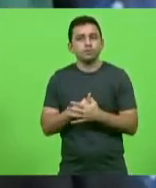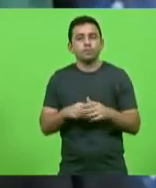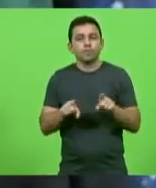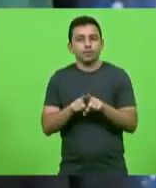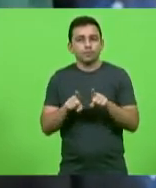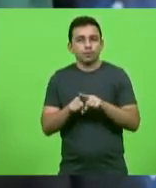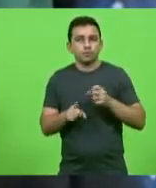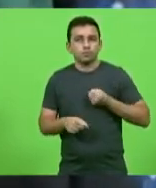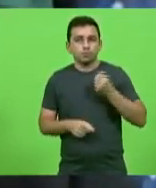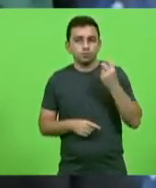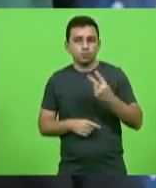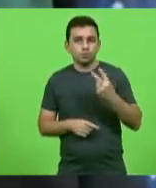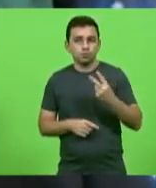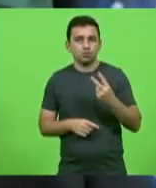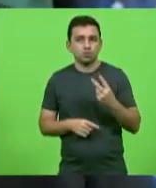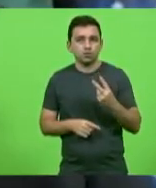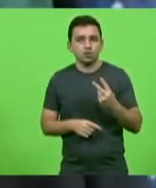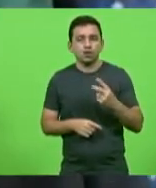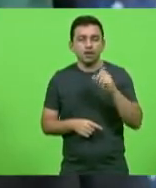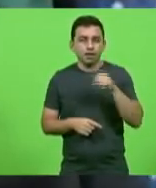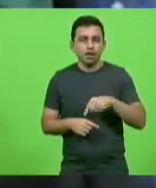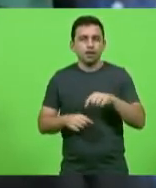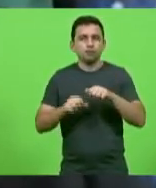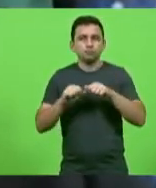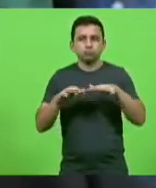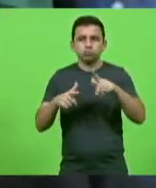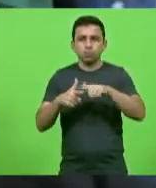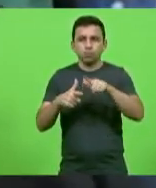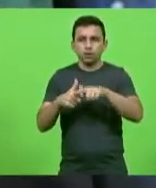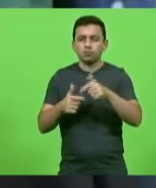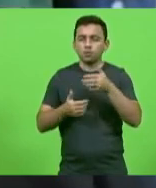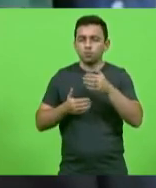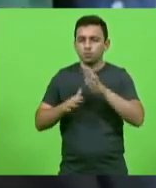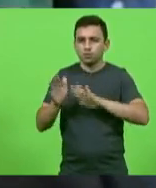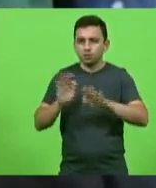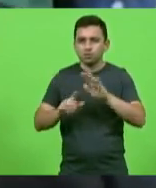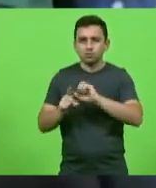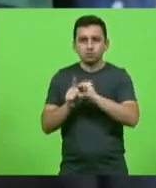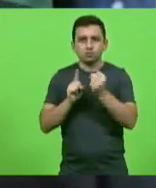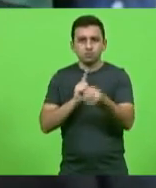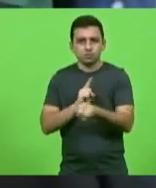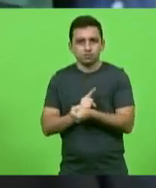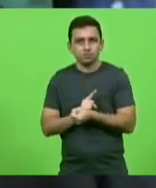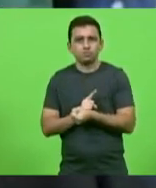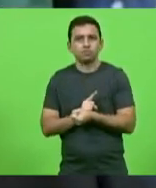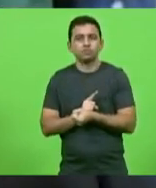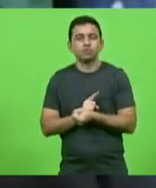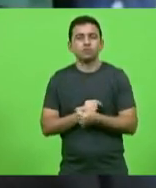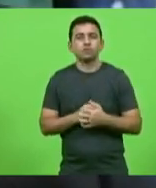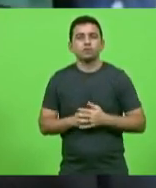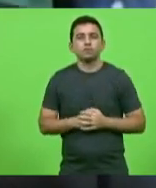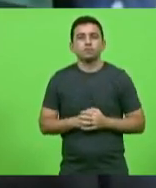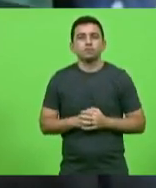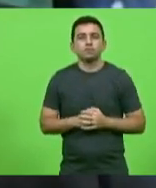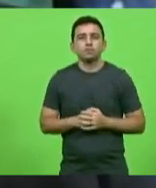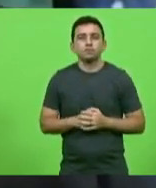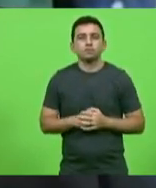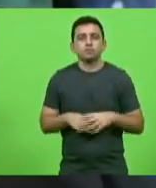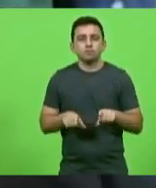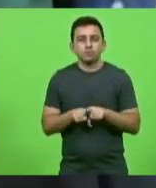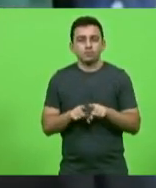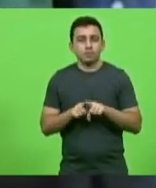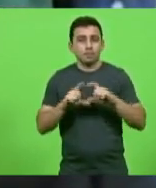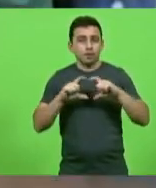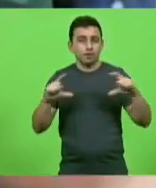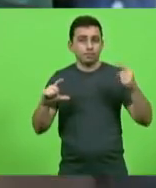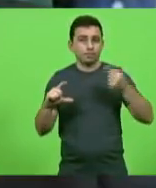19:02 combate aos efeitos econômicos e sociais decorrentes da família na covid-19 e fala sem parar